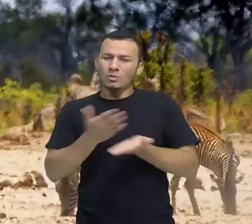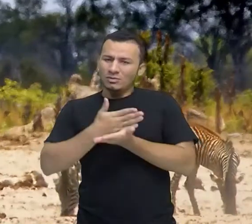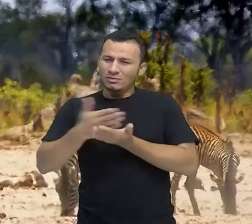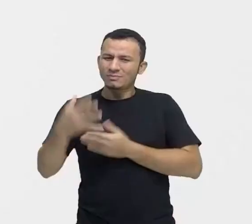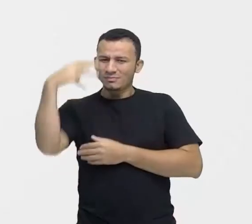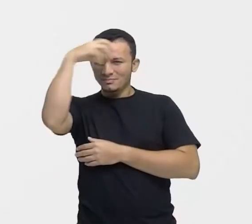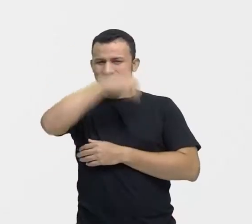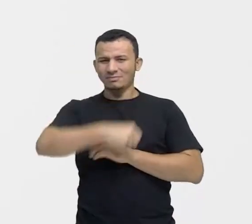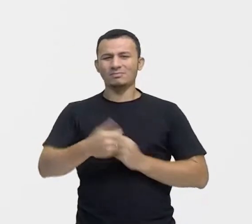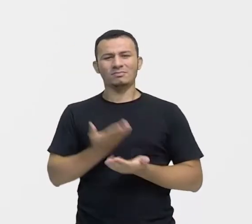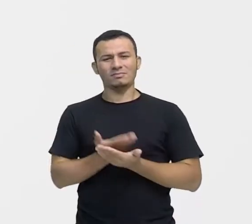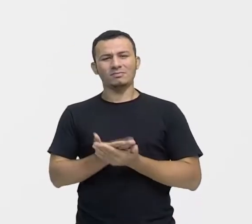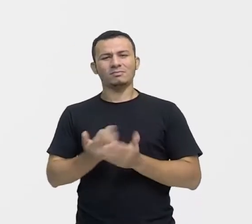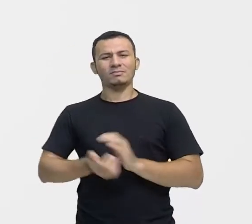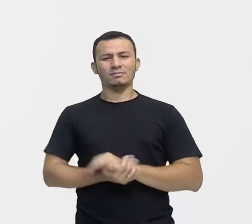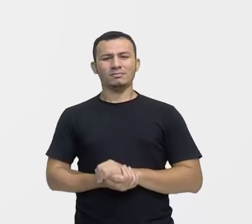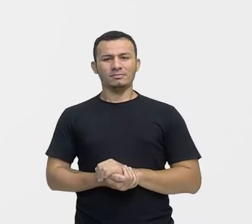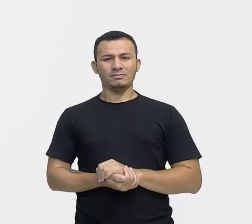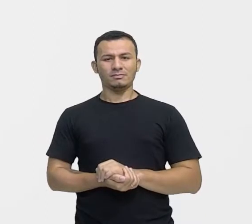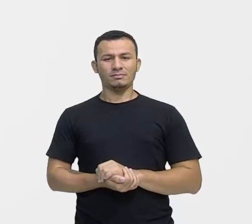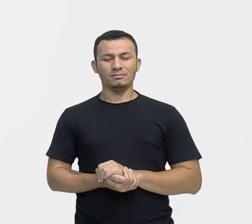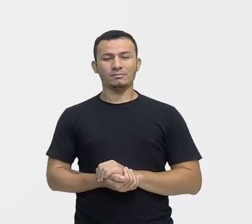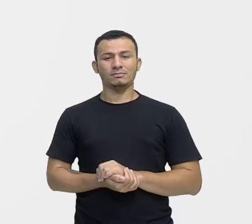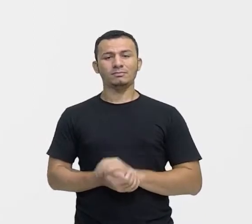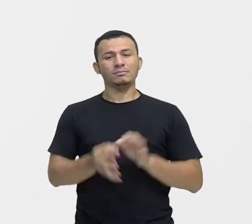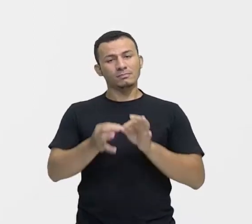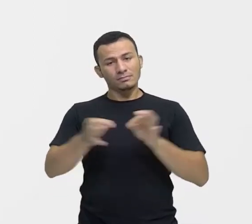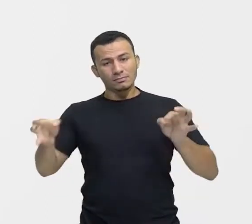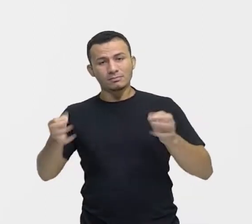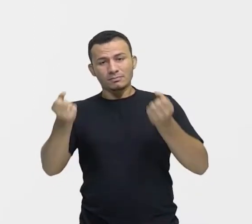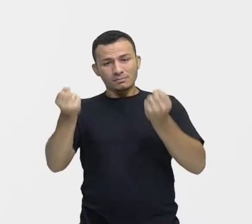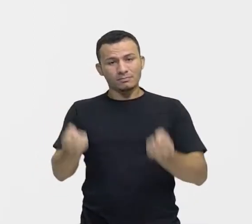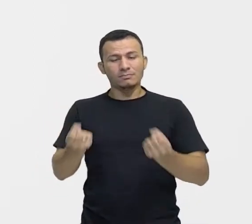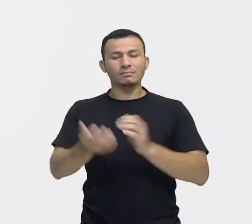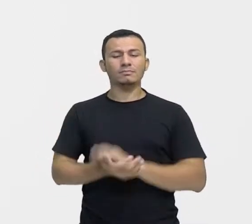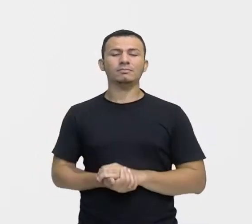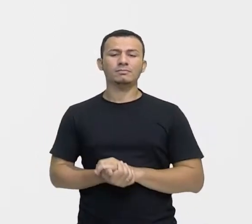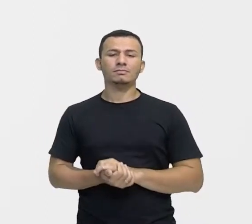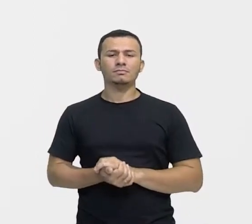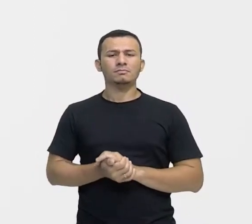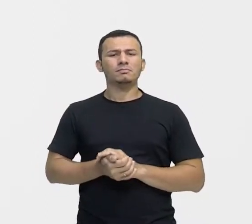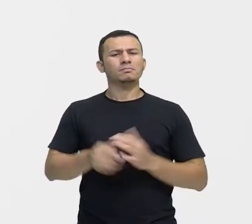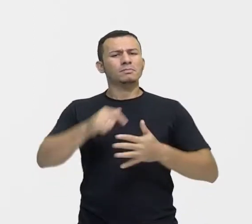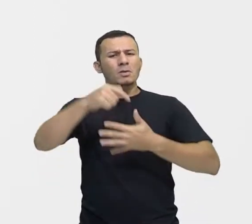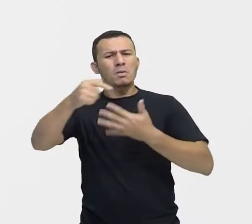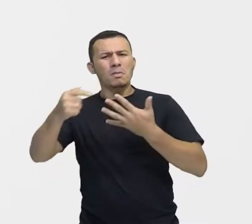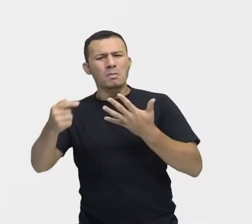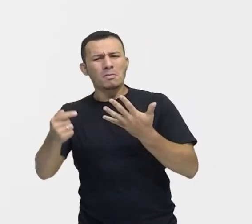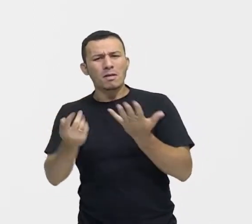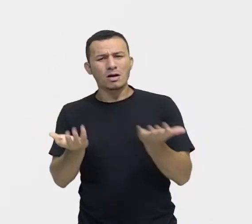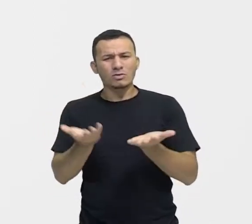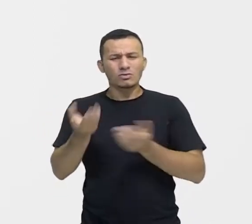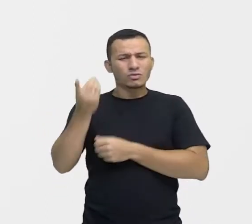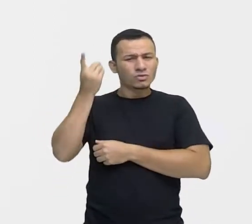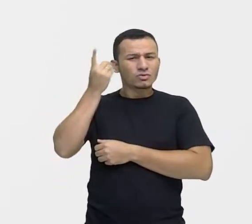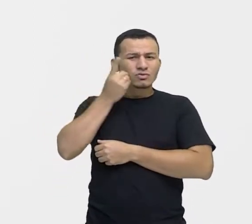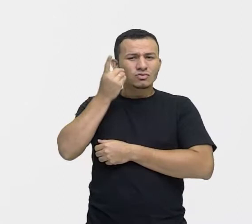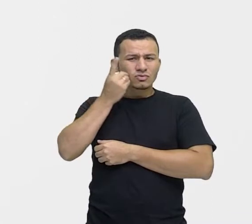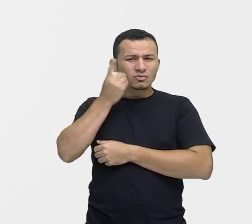de olho na tela. Medidas de massa. Em diversas situações do nosso